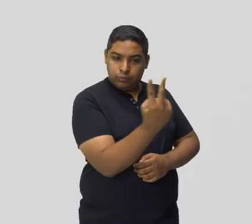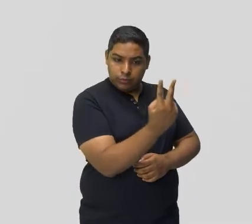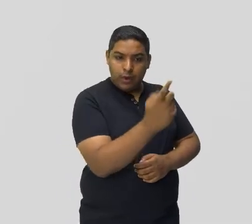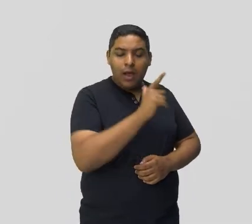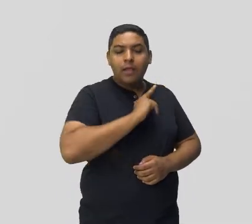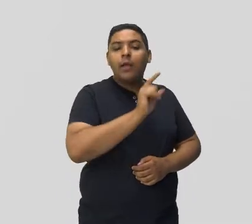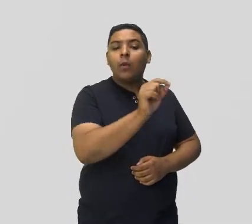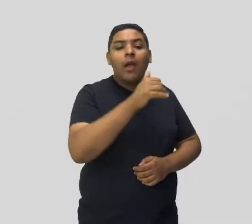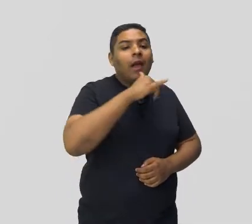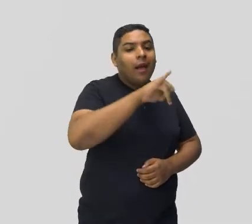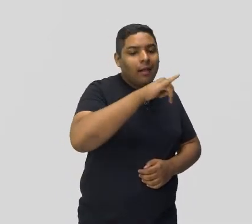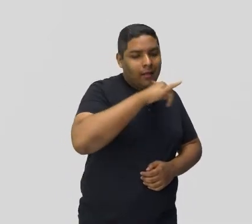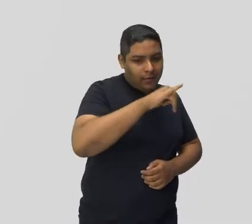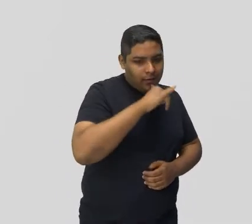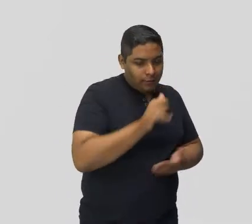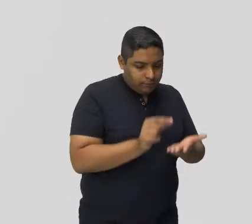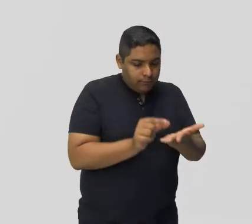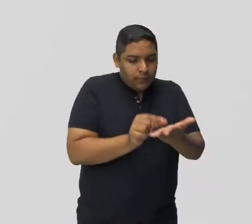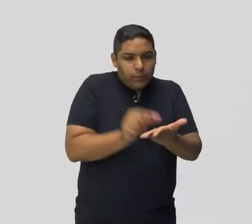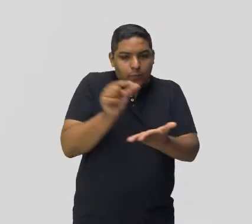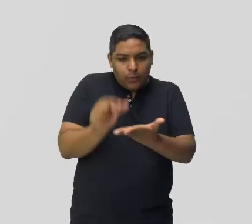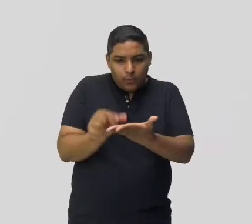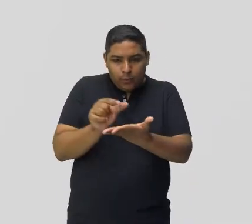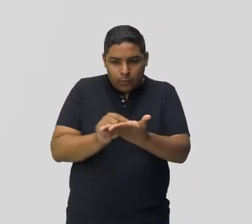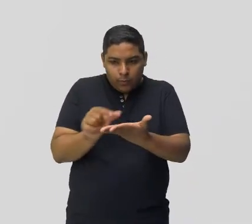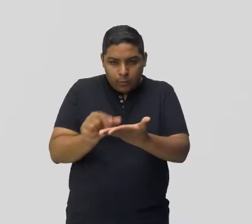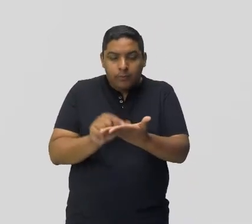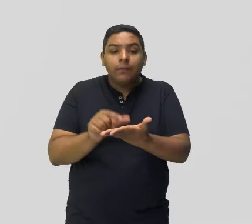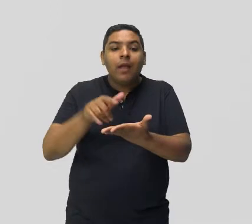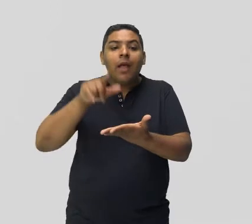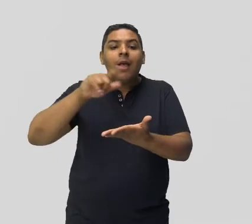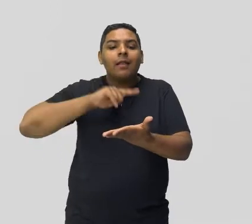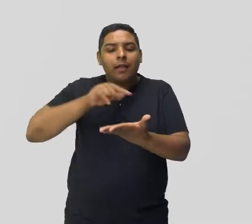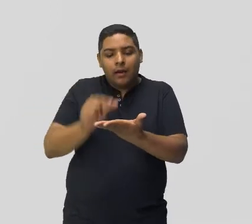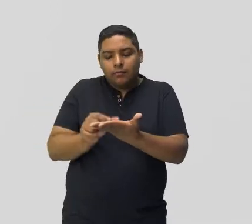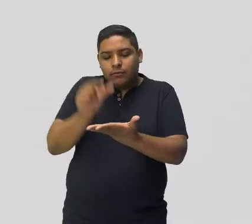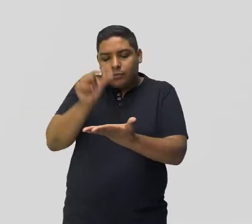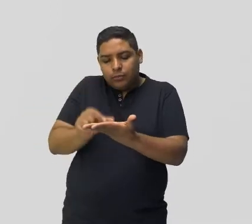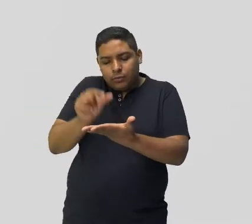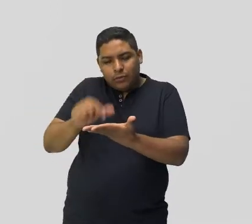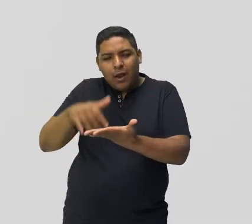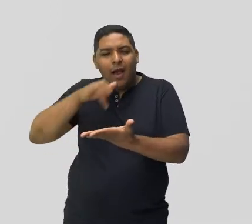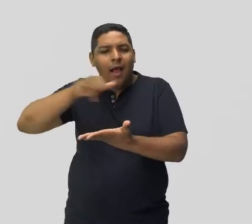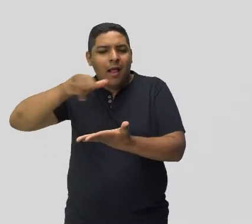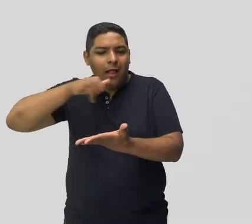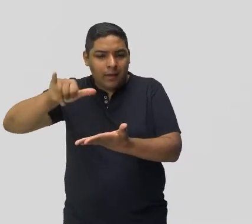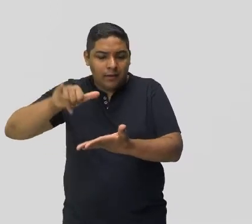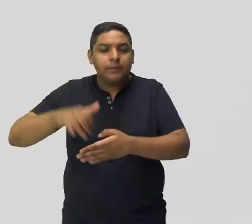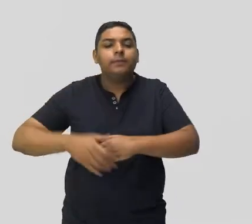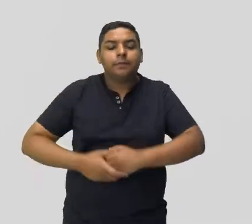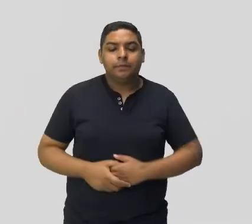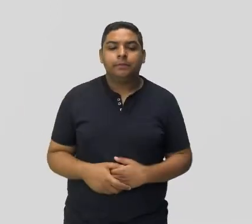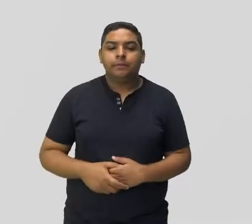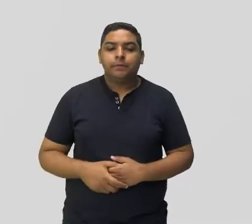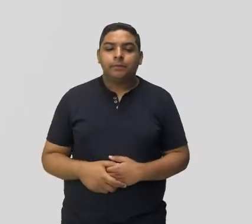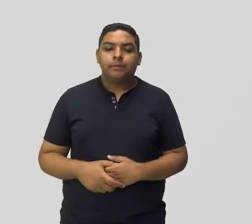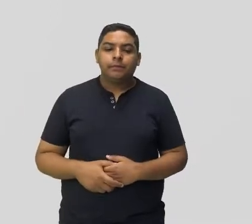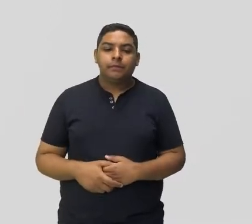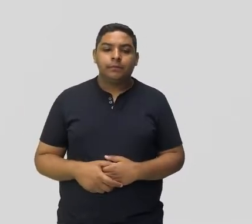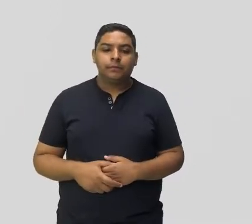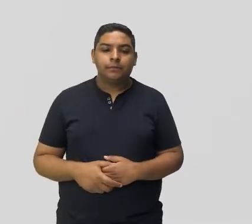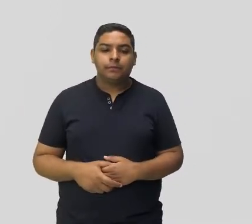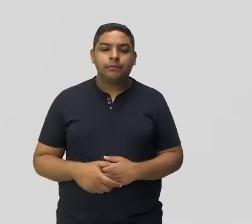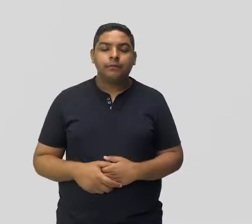um campo elétrico, beleza? Um campo elétrico que se forma entre essas placas. Beleza, esse é normalmente